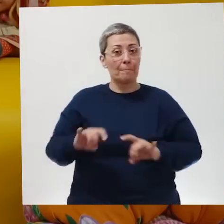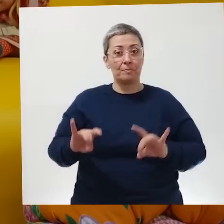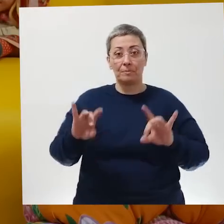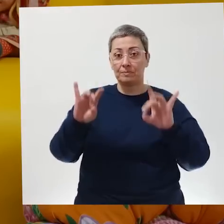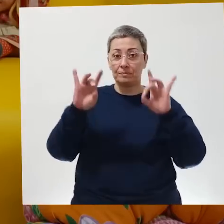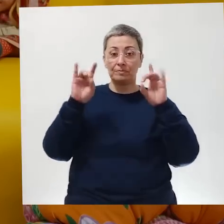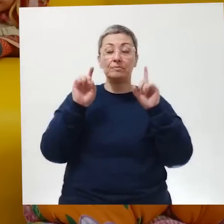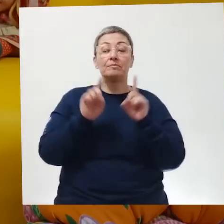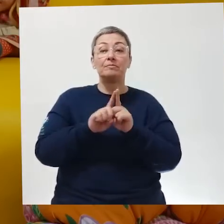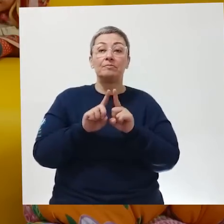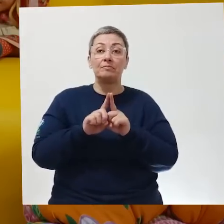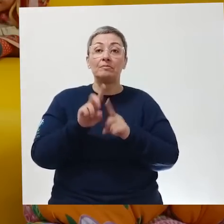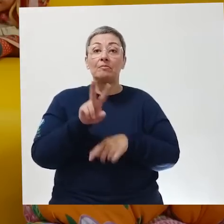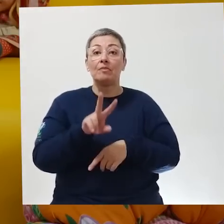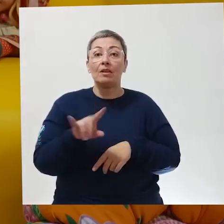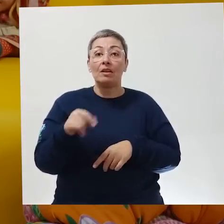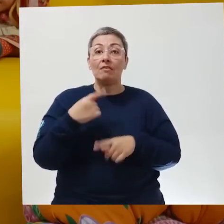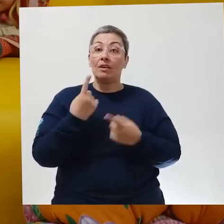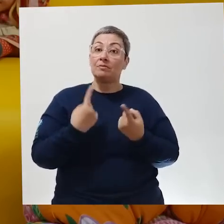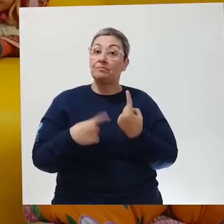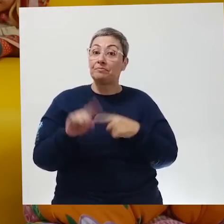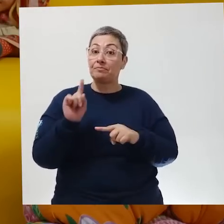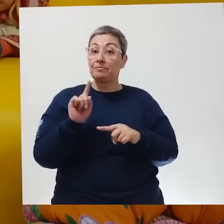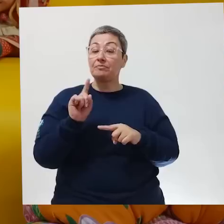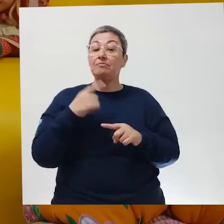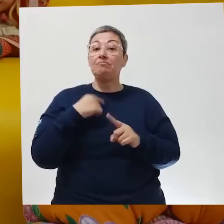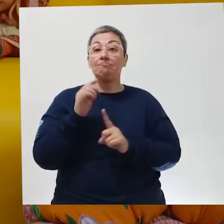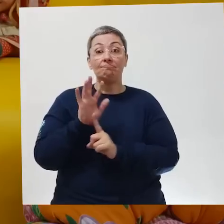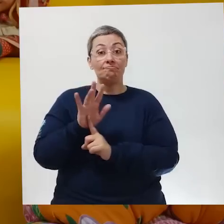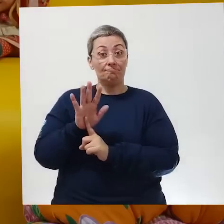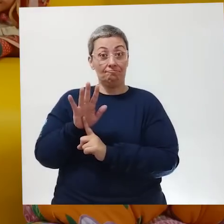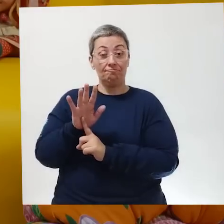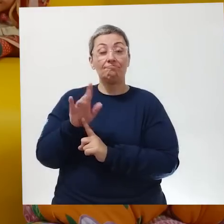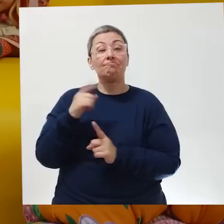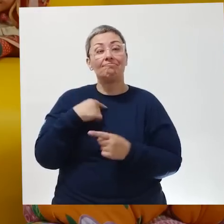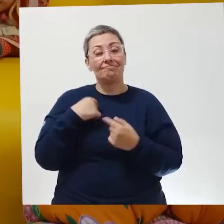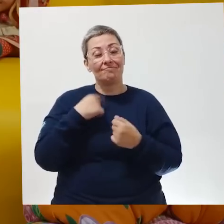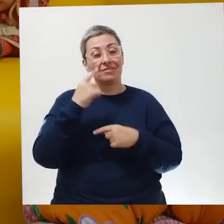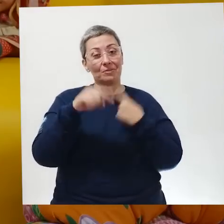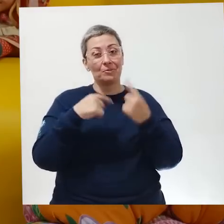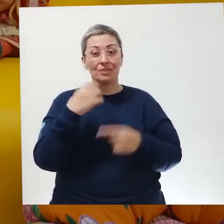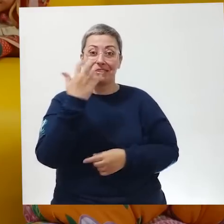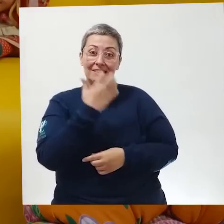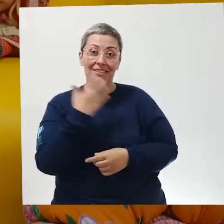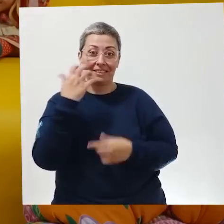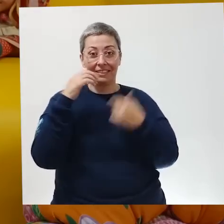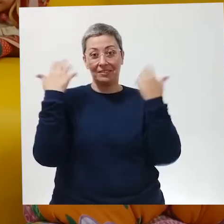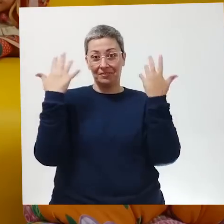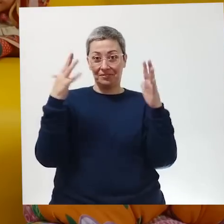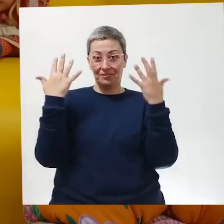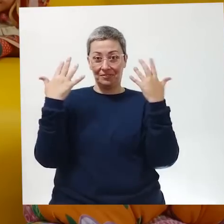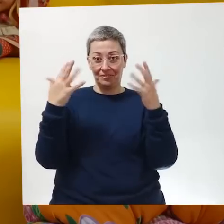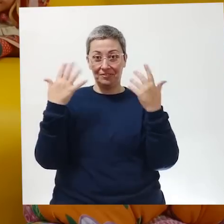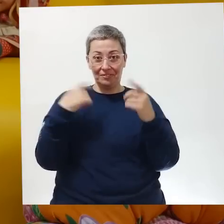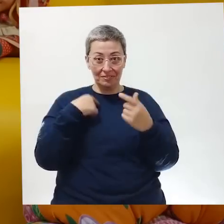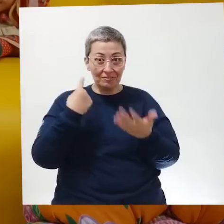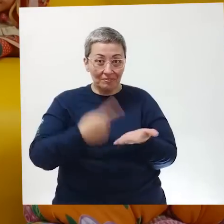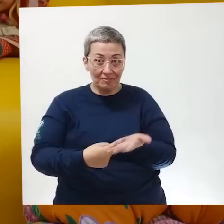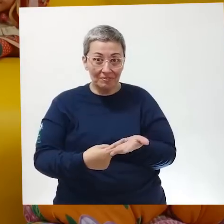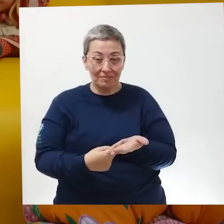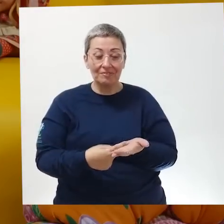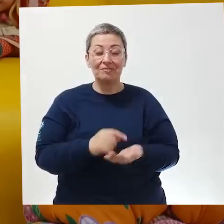especial e ele vai se transformar numa vela para a gente cantar o nosso parabéns.